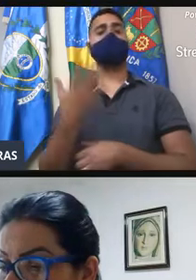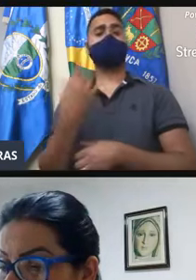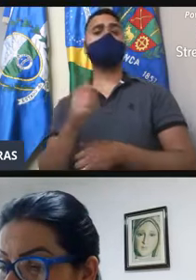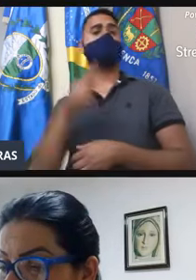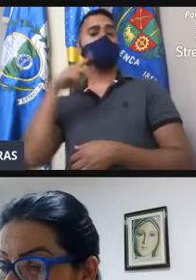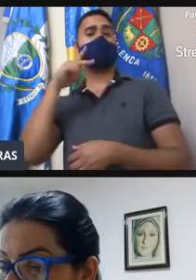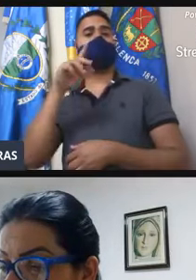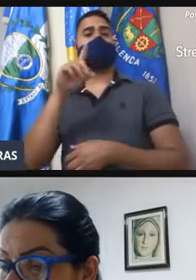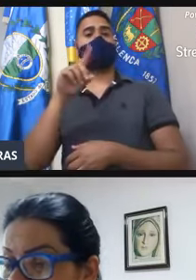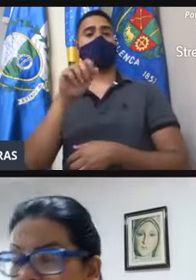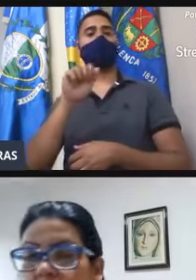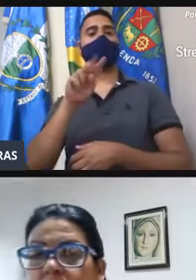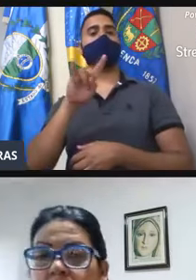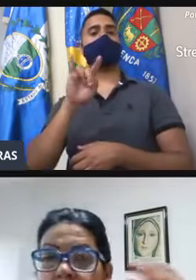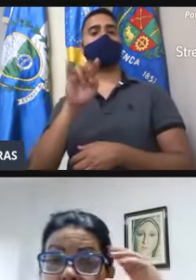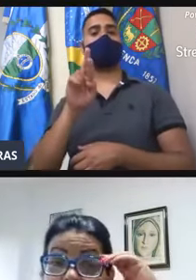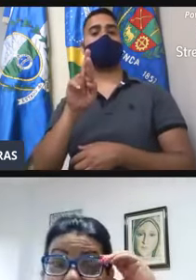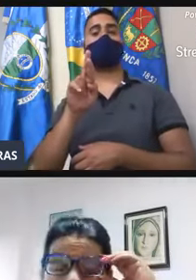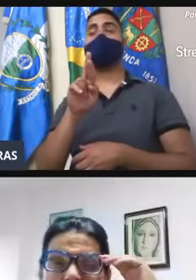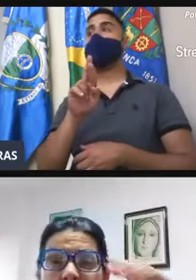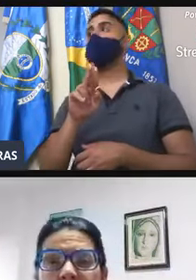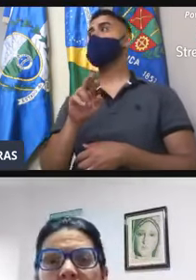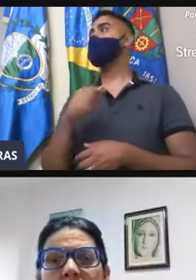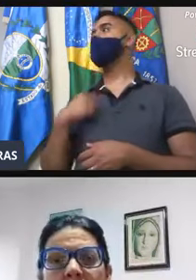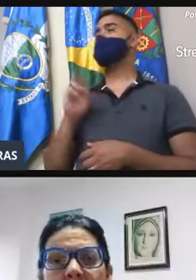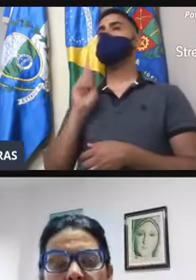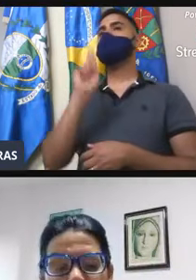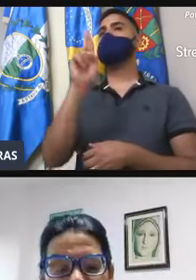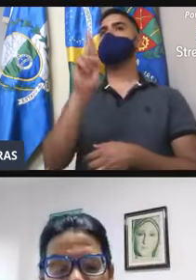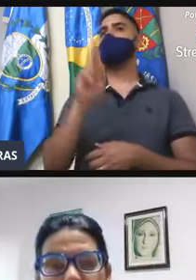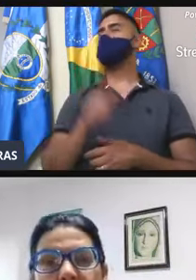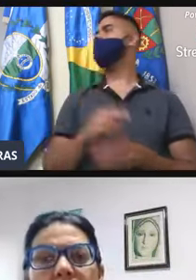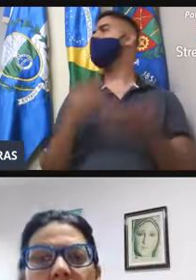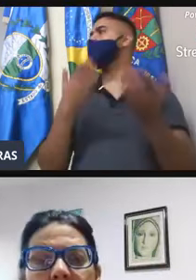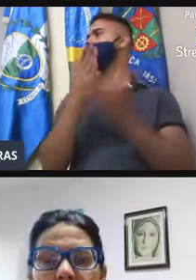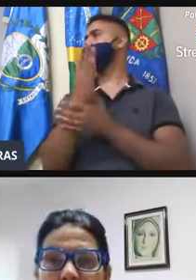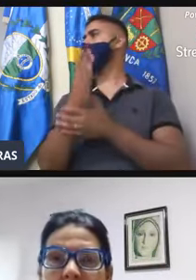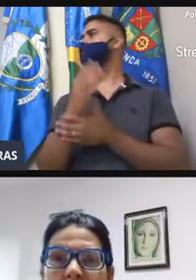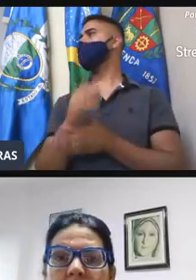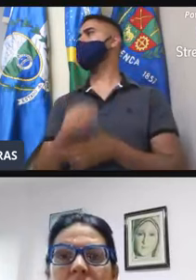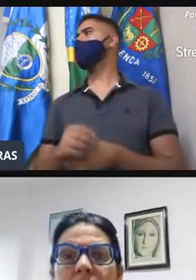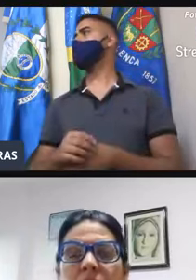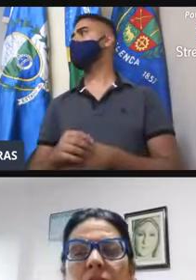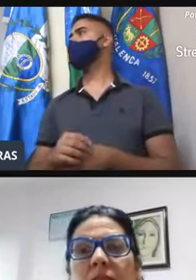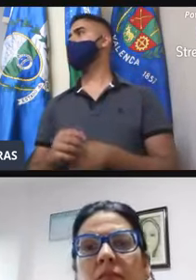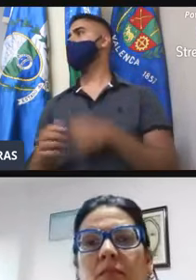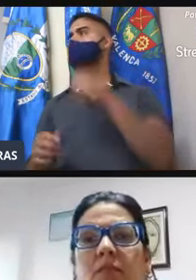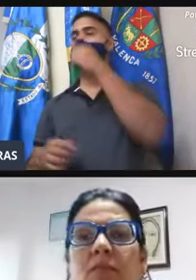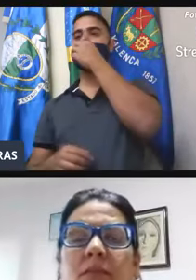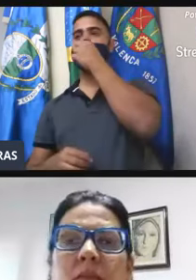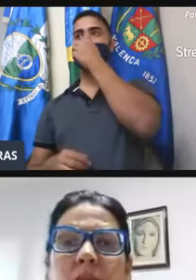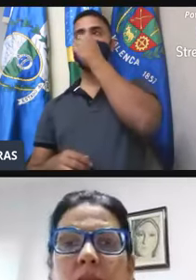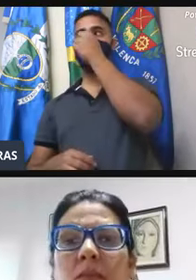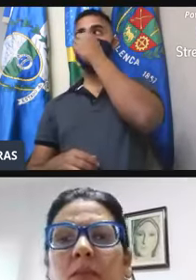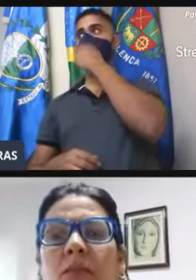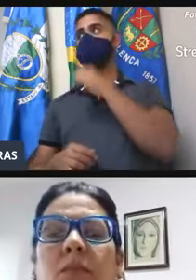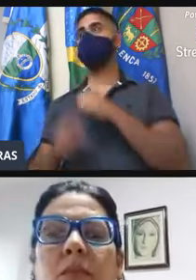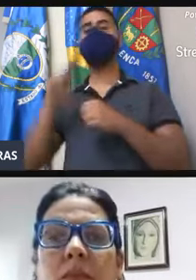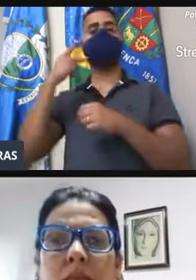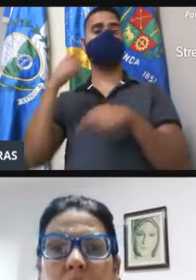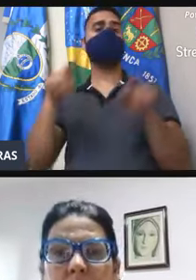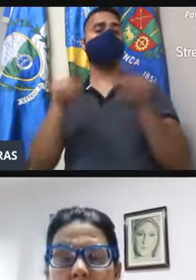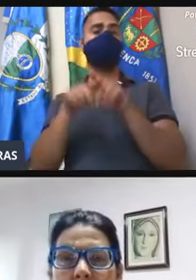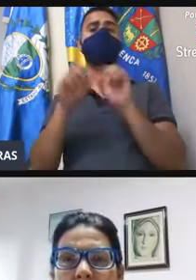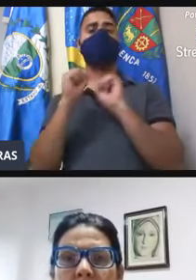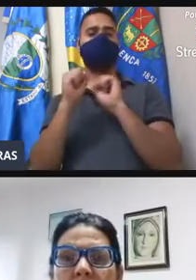vereador Deide represente a casa, permaneça como estão, aprovado. Vereador Marquinhos, se sinta à vontade para também